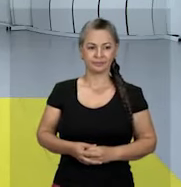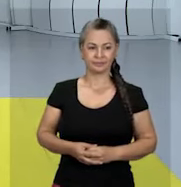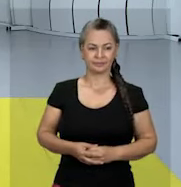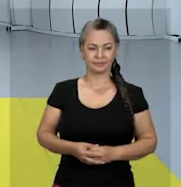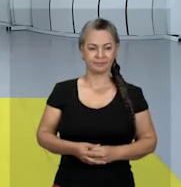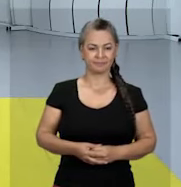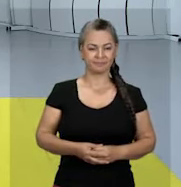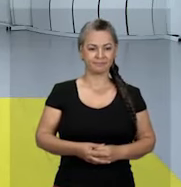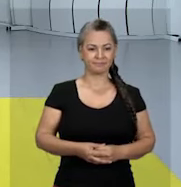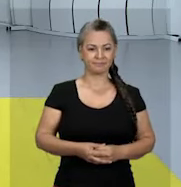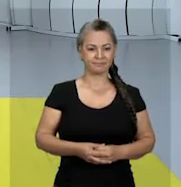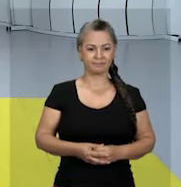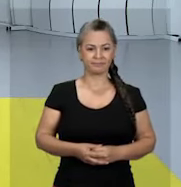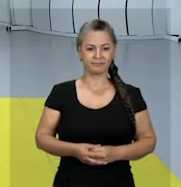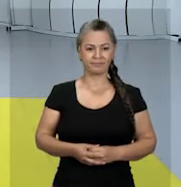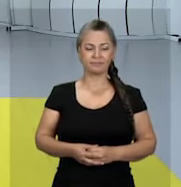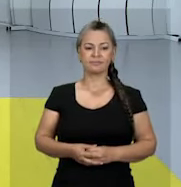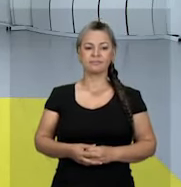Muito bem.